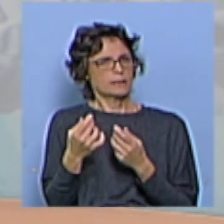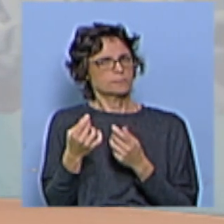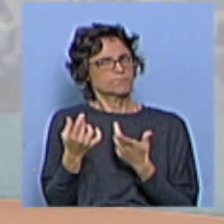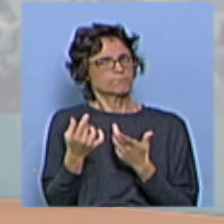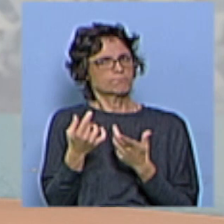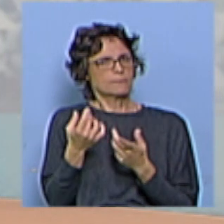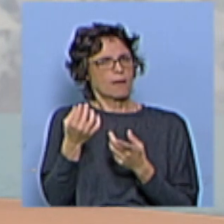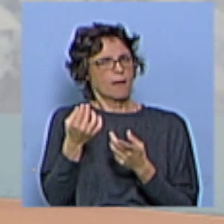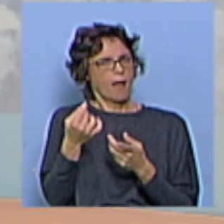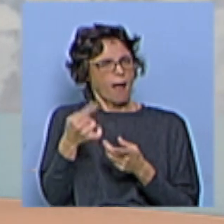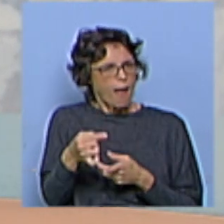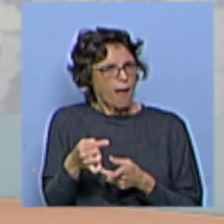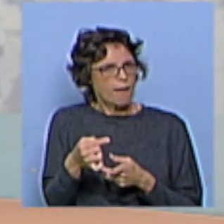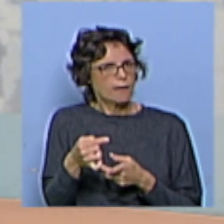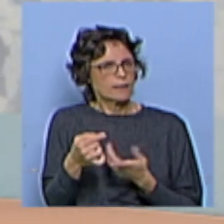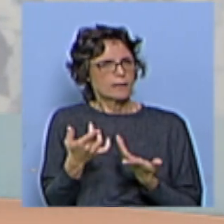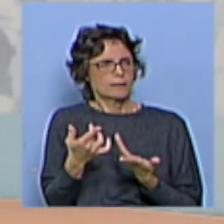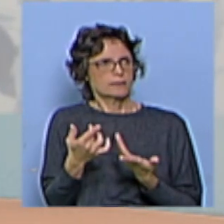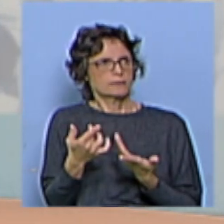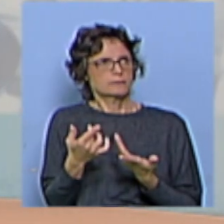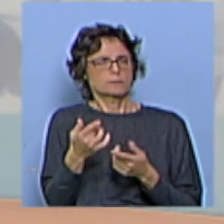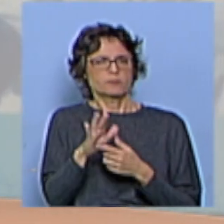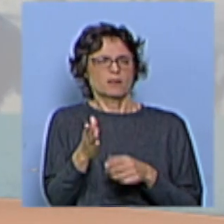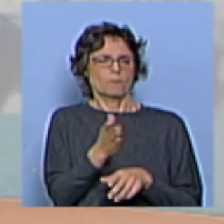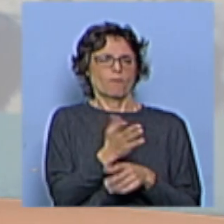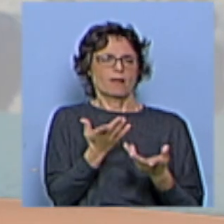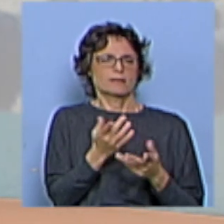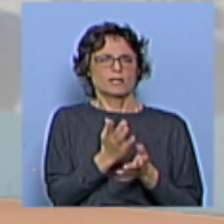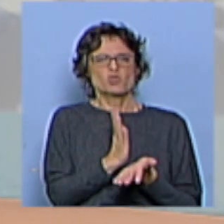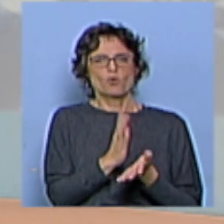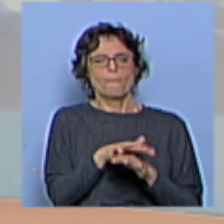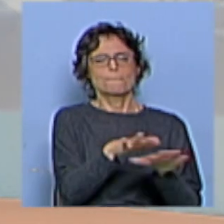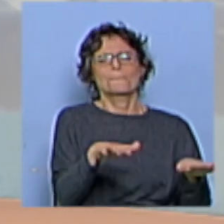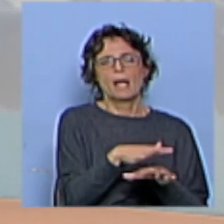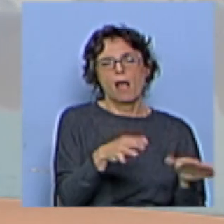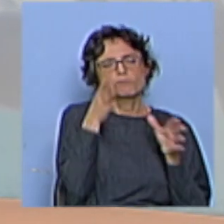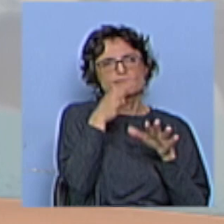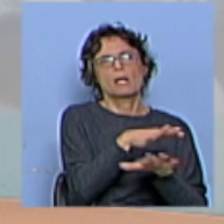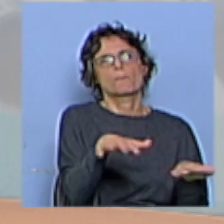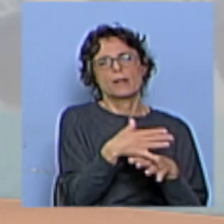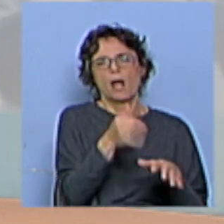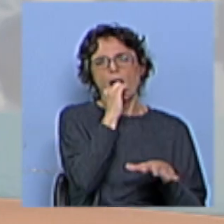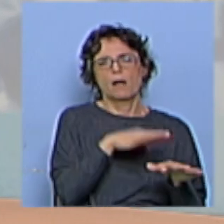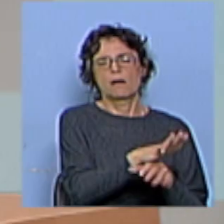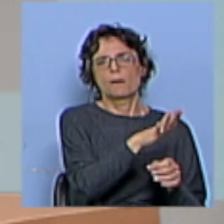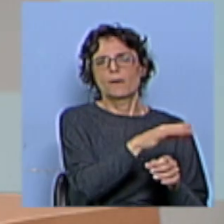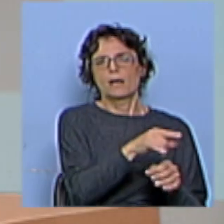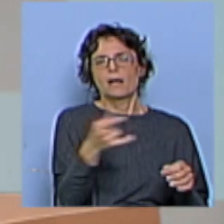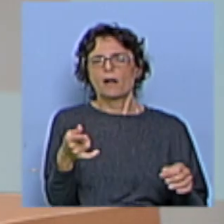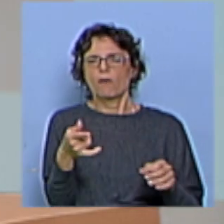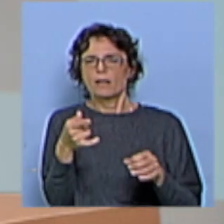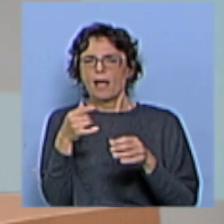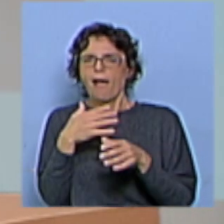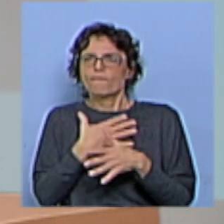praia e encaminhando-se também para o interior, para estes locais de visita? Bom, eu creio que